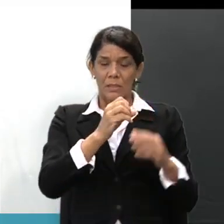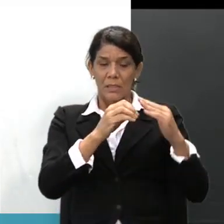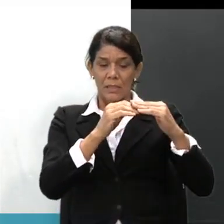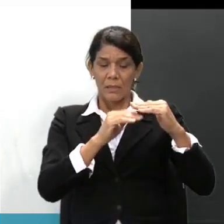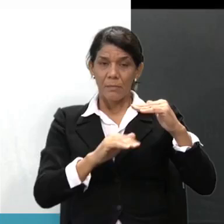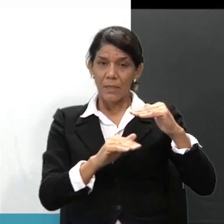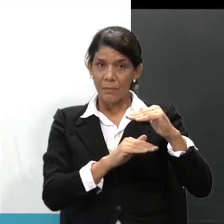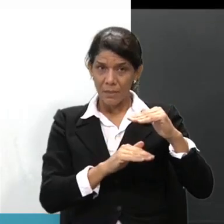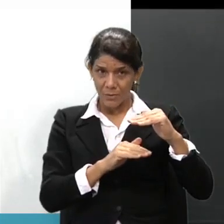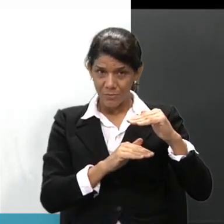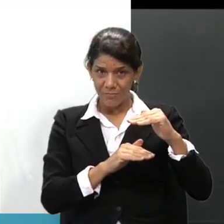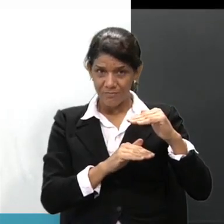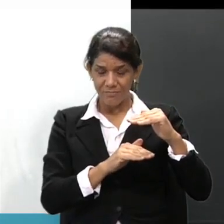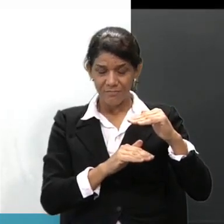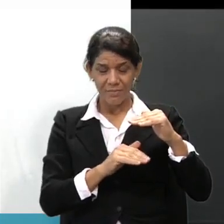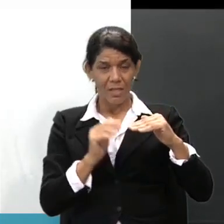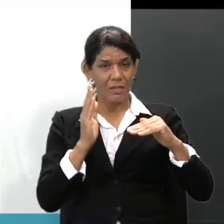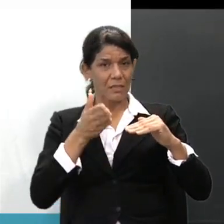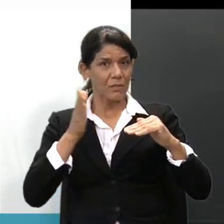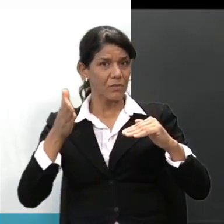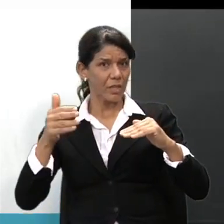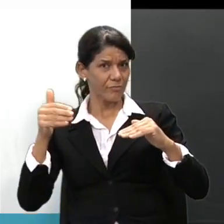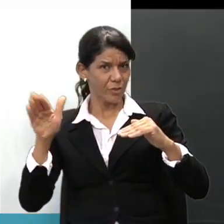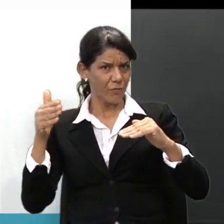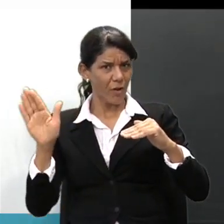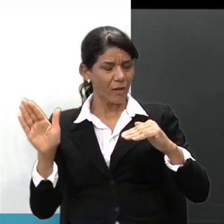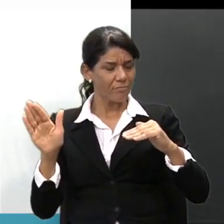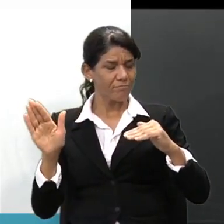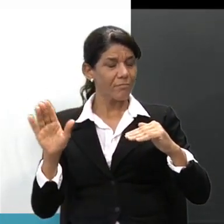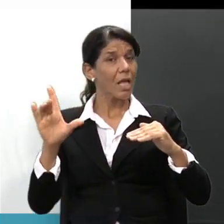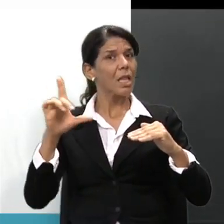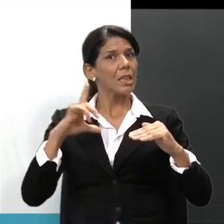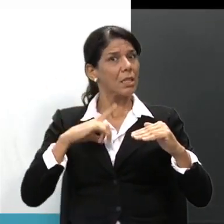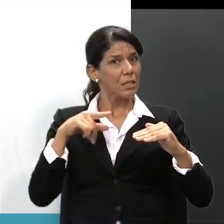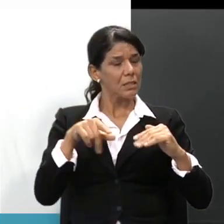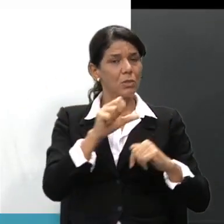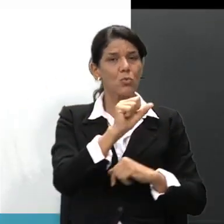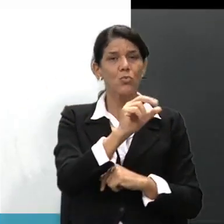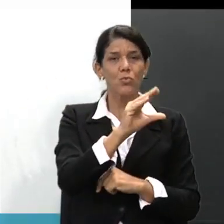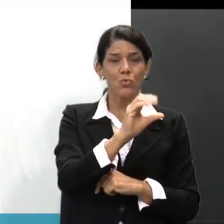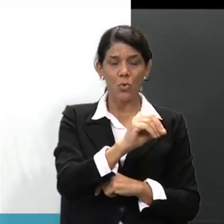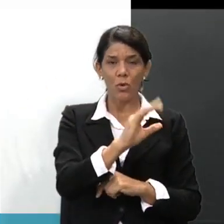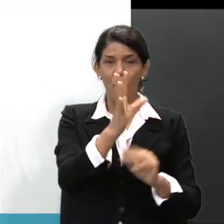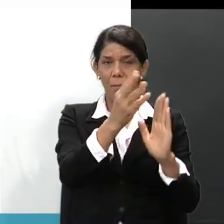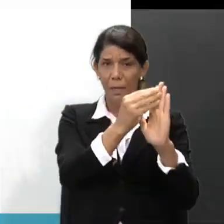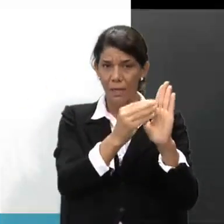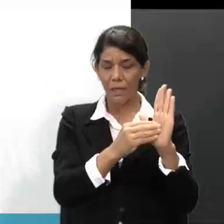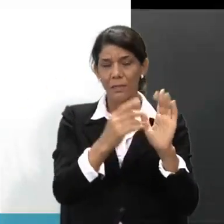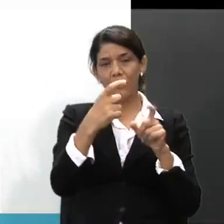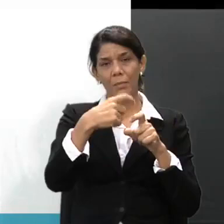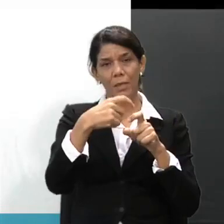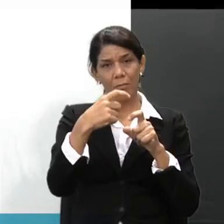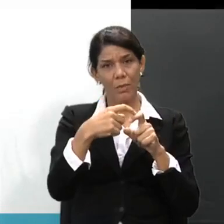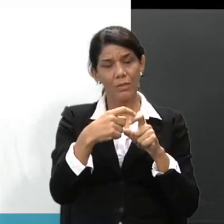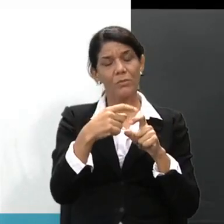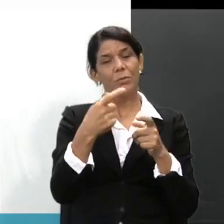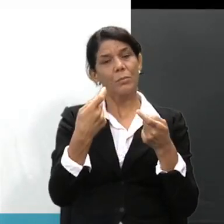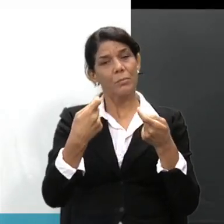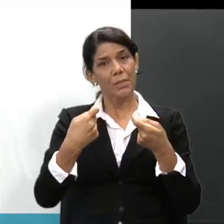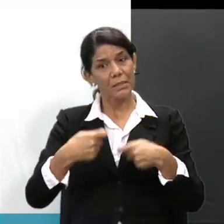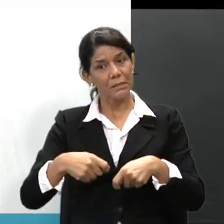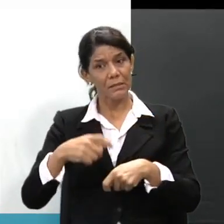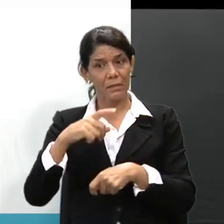baixo, corto o zero, eu tenho que o soro prescrito pelo médico